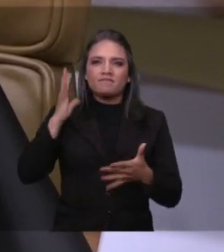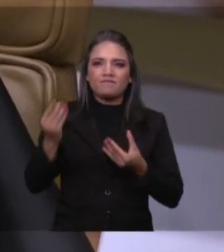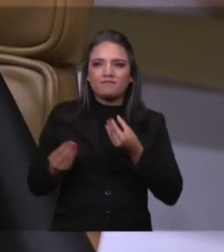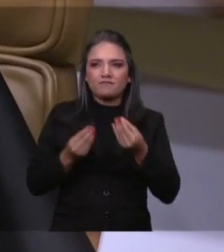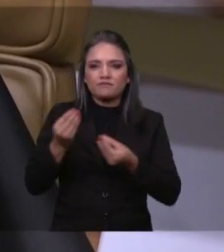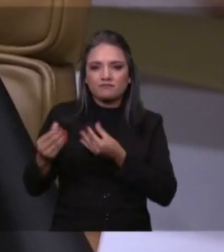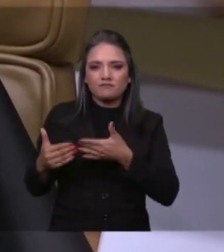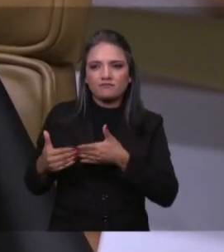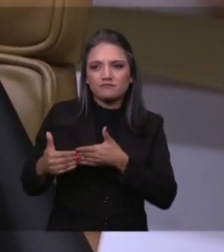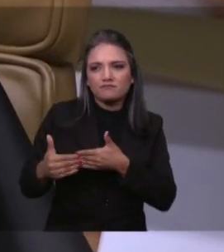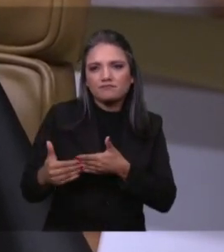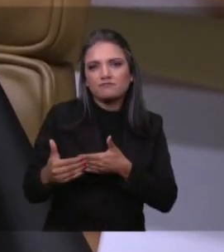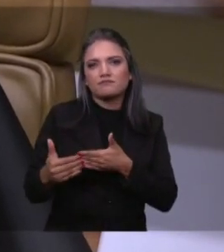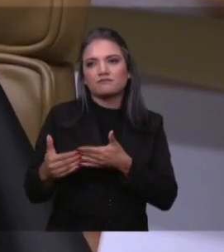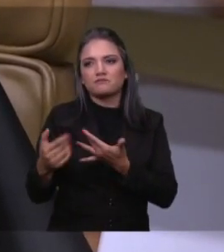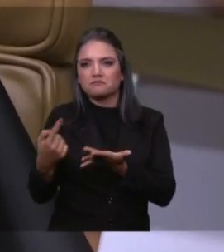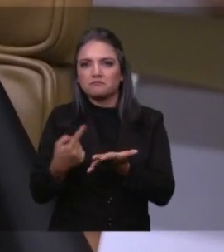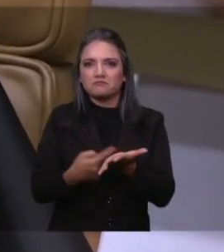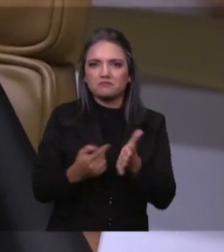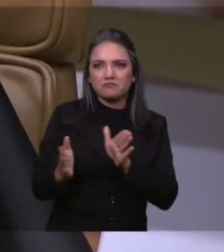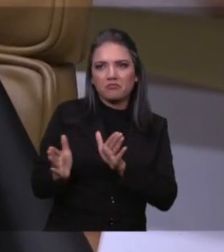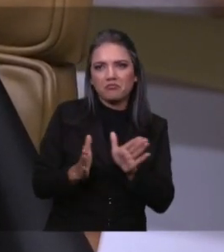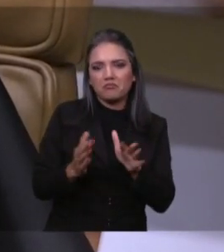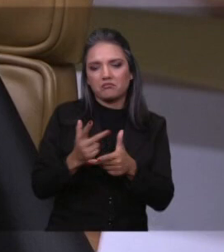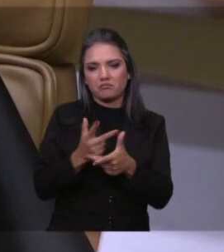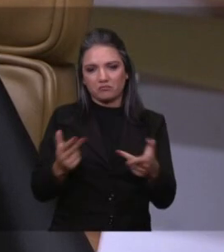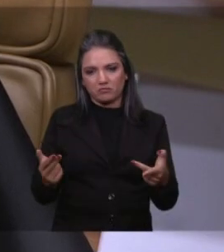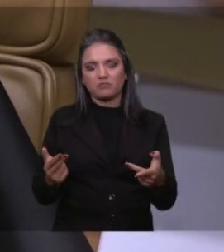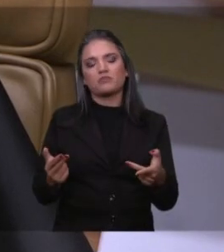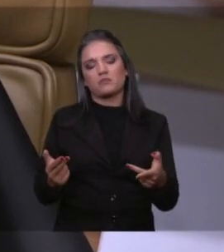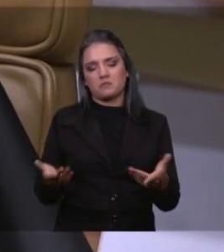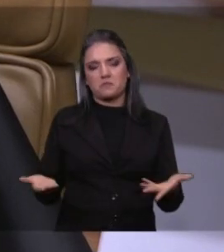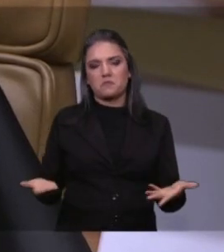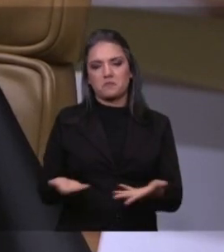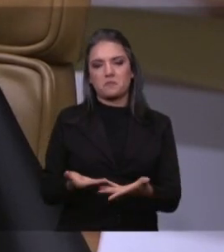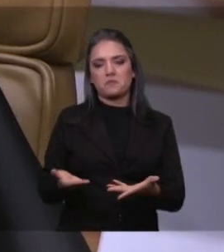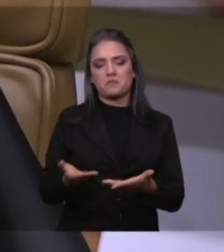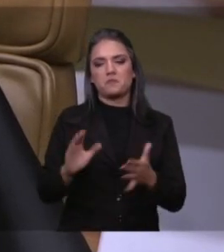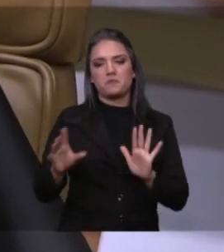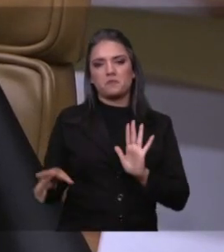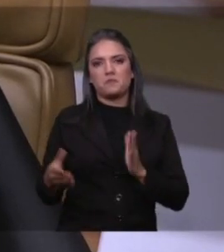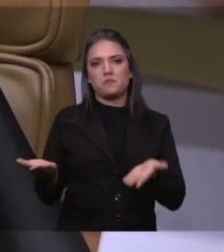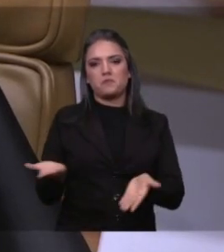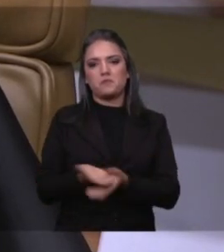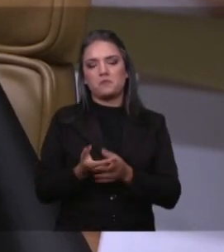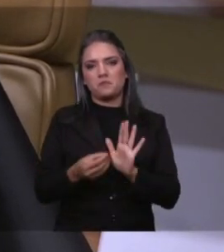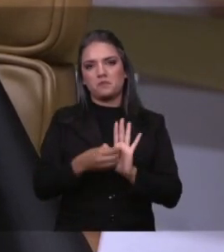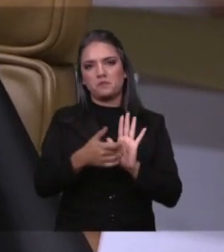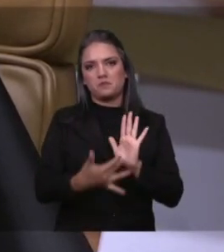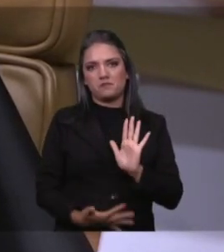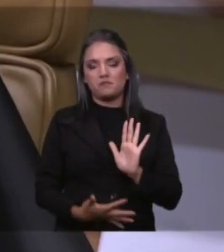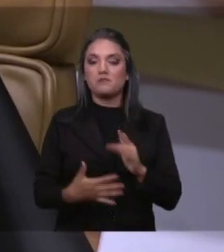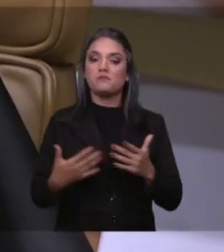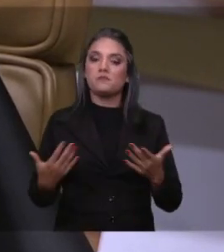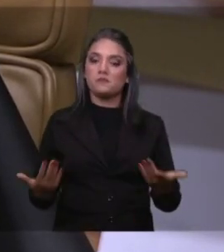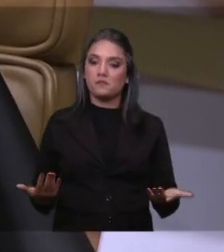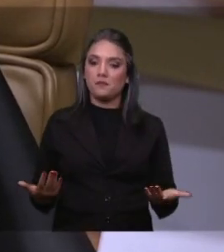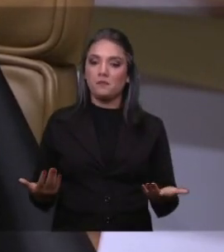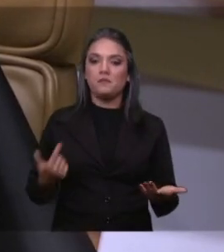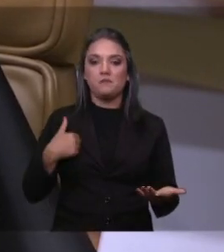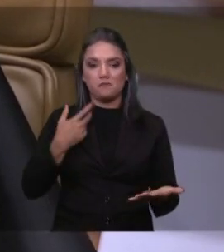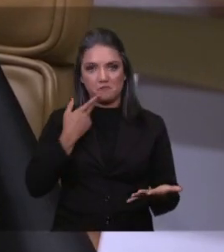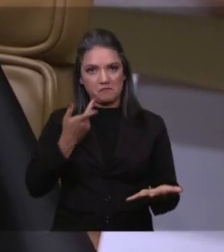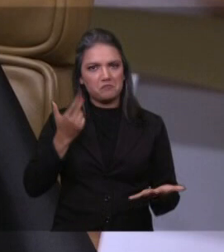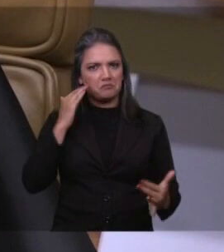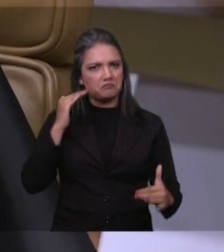a decisão que ora vamos proferir nesses embargos de declaração. Então, eu me adianto, senhor presidente, dizendo que eu